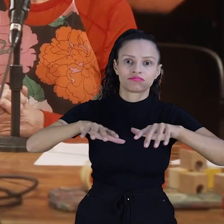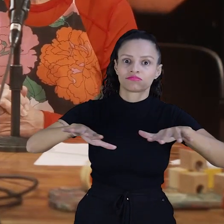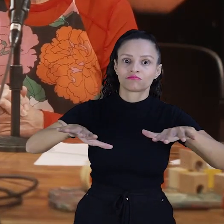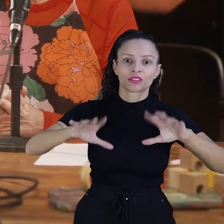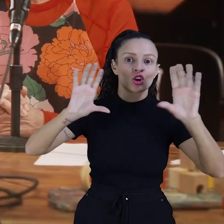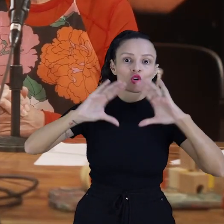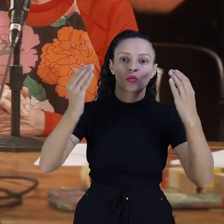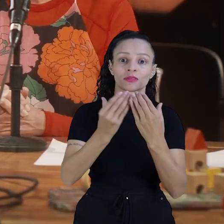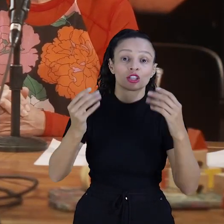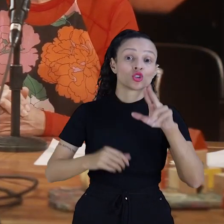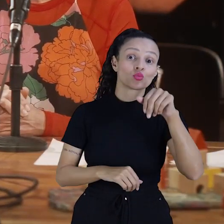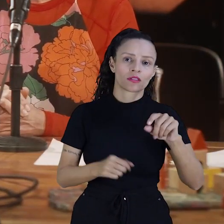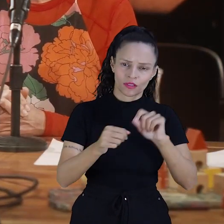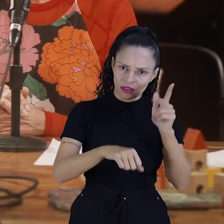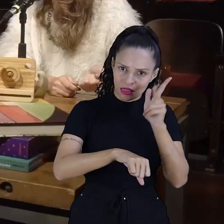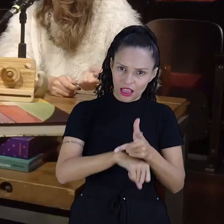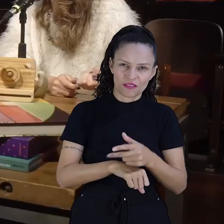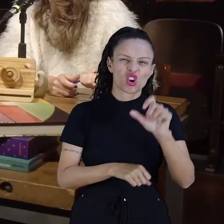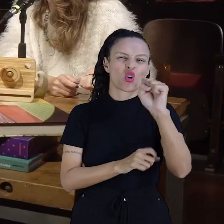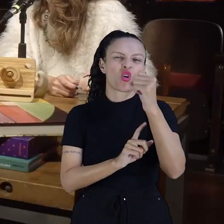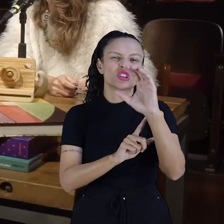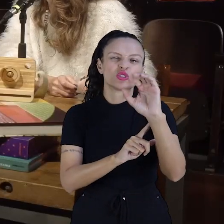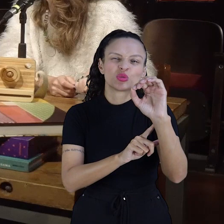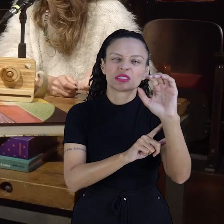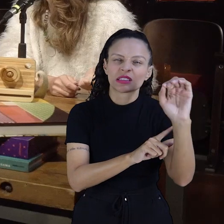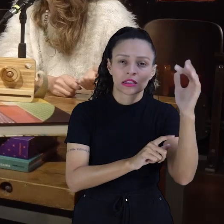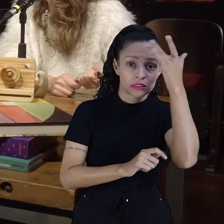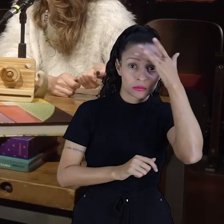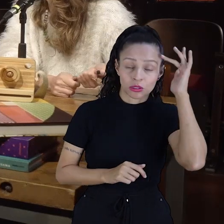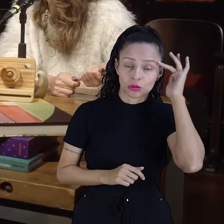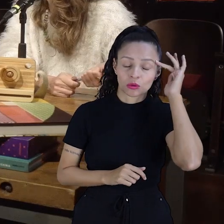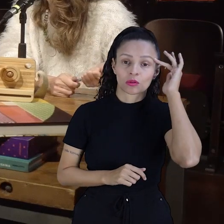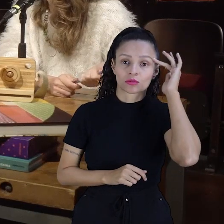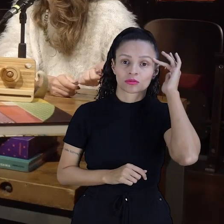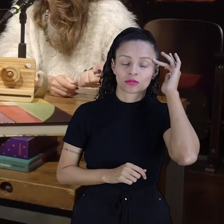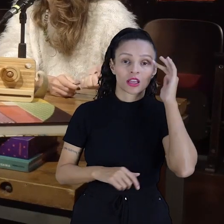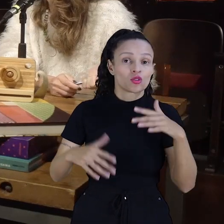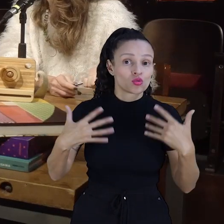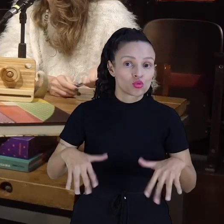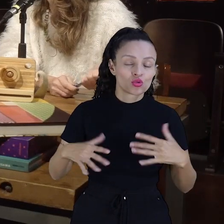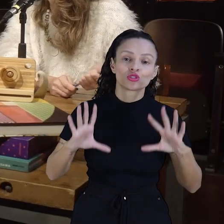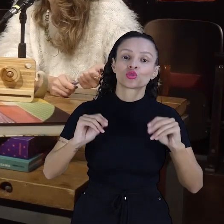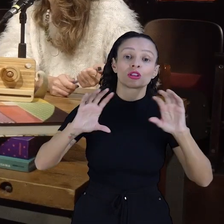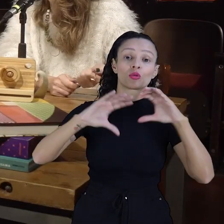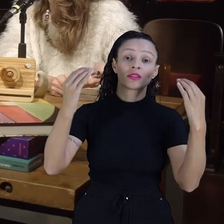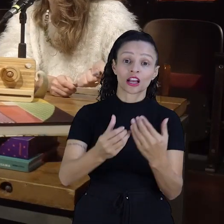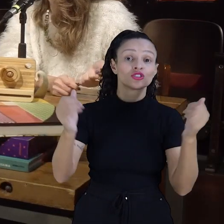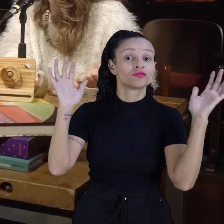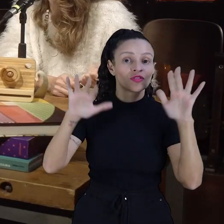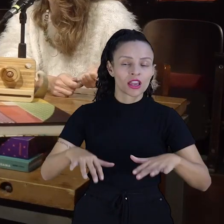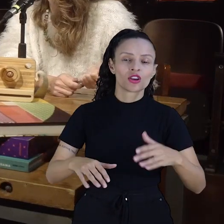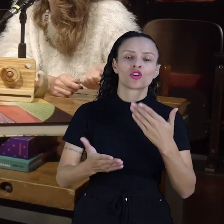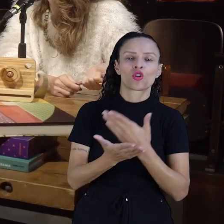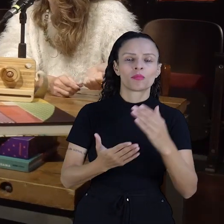Essa comunidade inteira. Eu nunca tinha feito uma live assim, 860 pessoas. Tipo, toda a comunidade veio. A gente